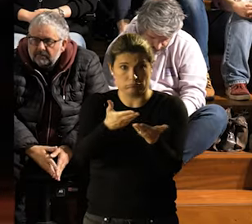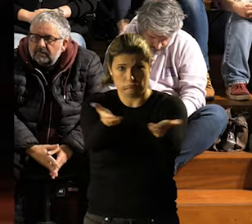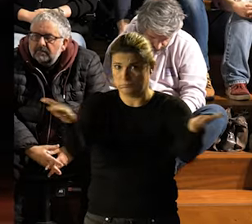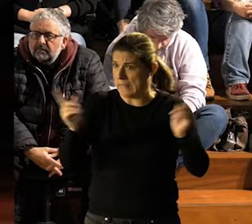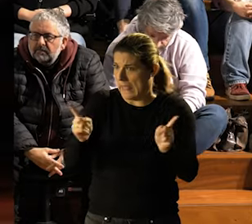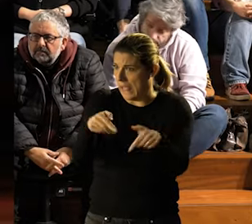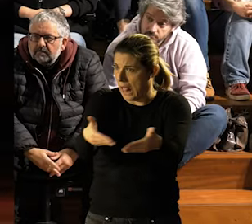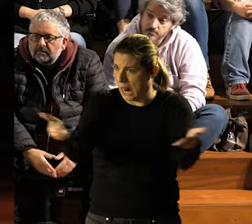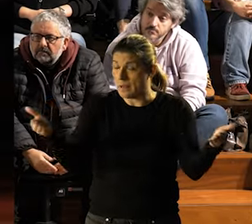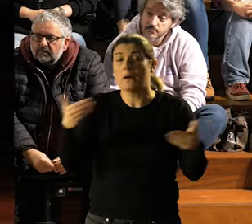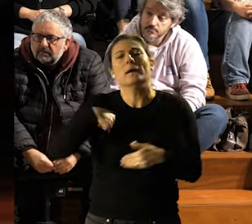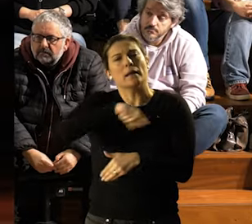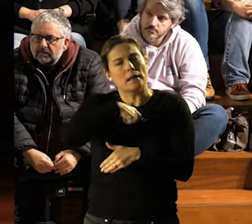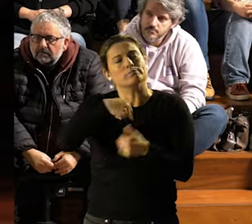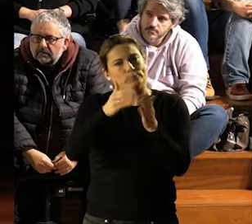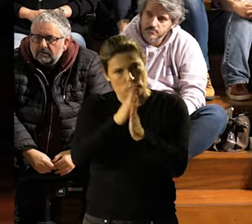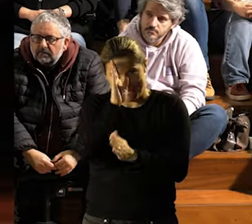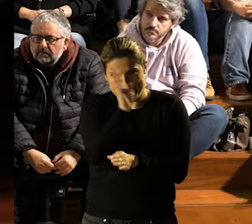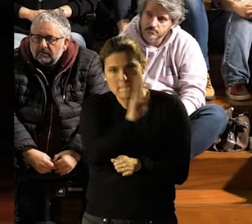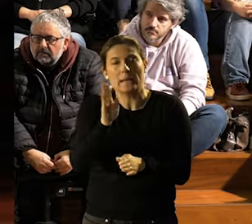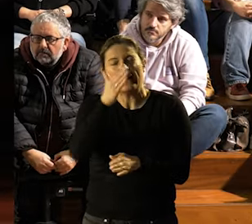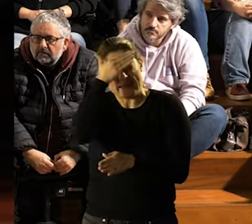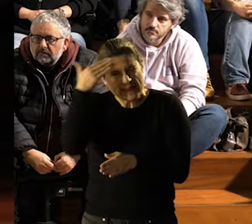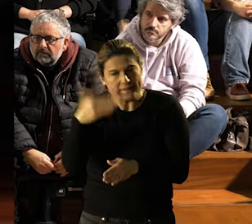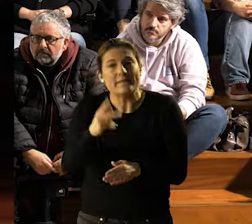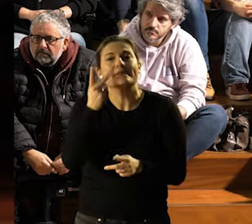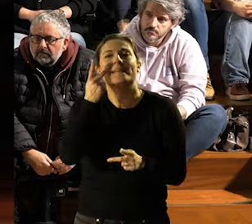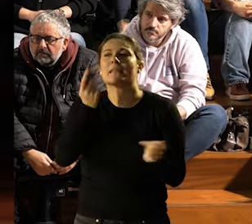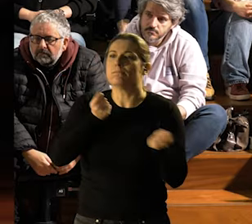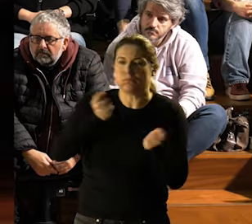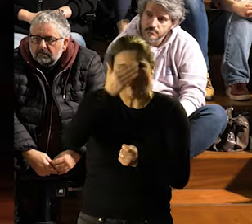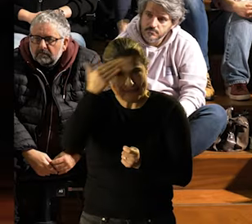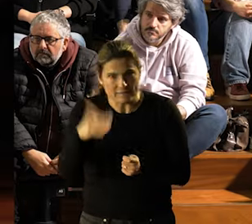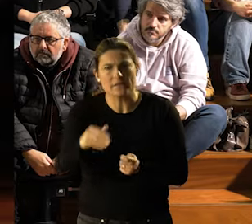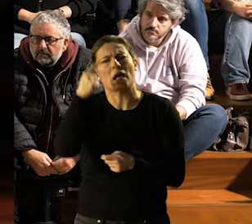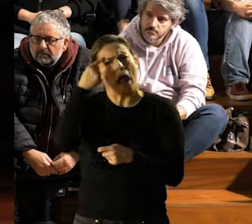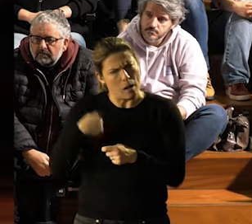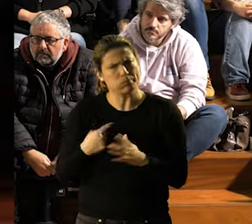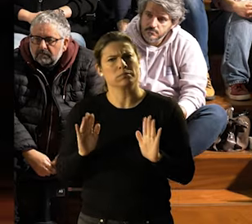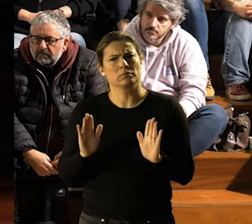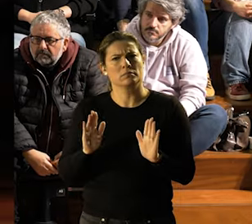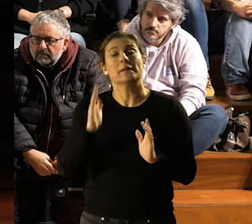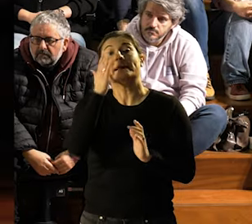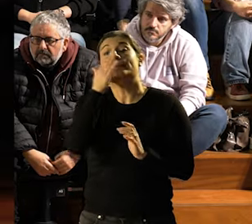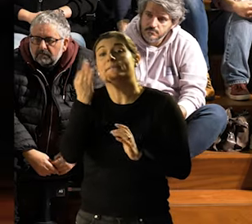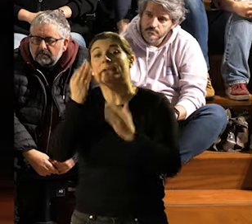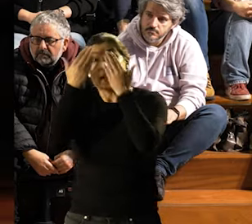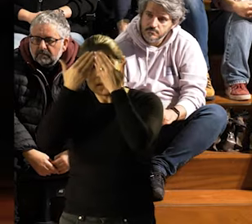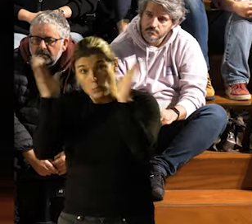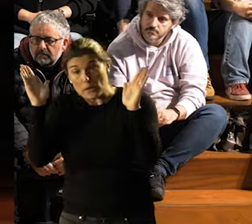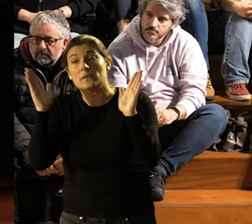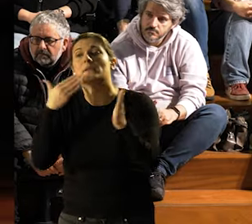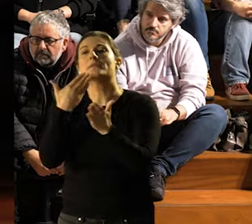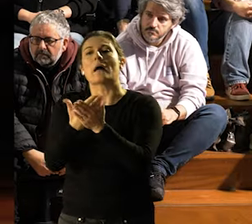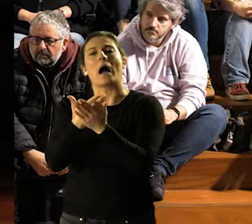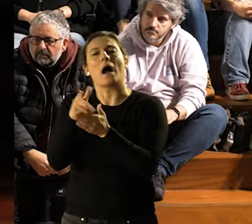temos todos nós sabemos como é difícil a vida sabemos também que se a democracia tem um mérito